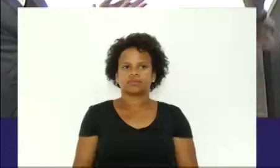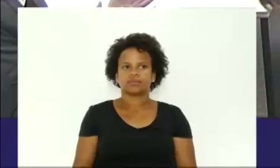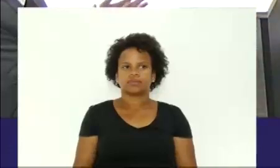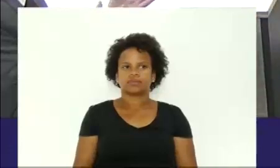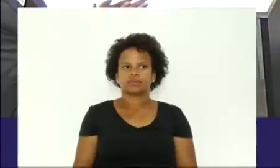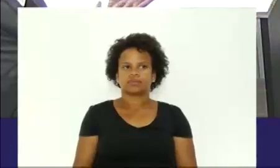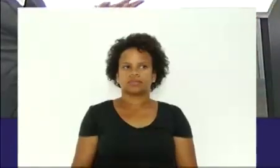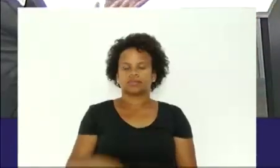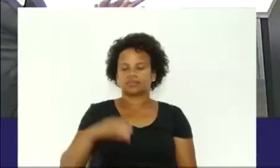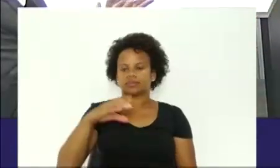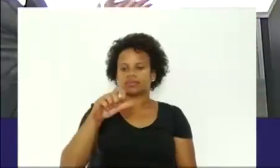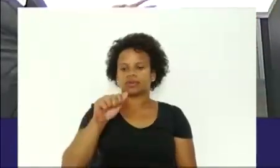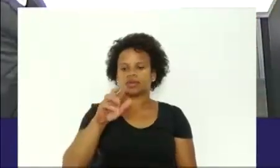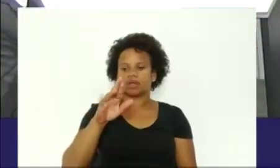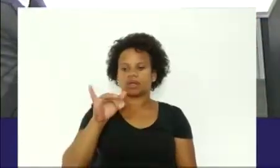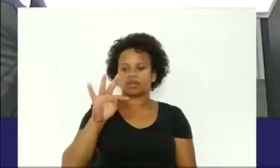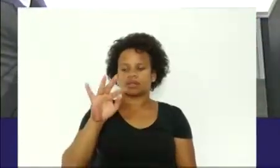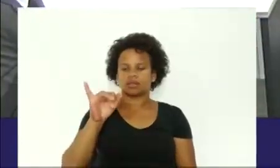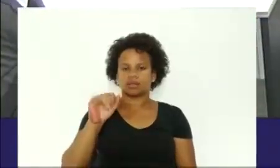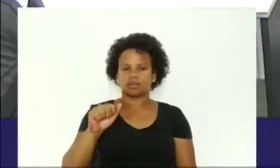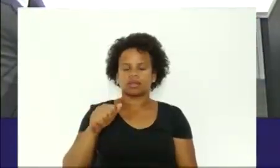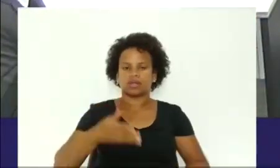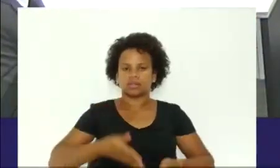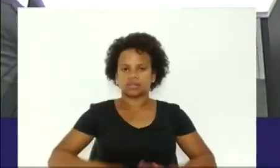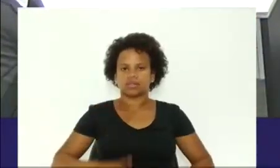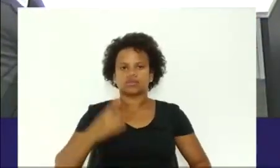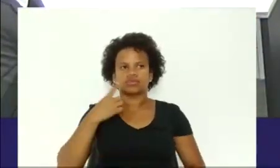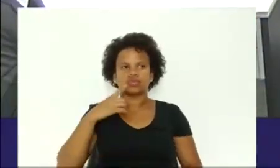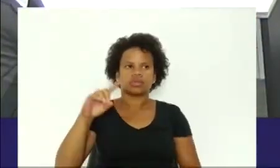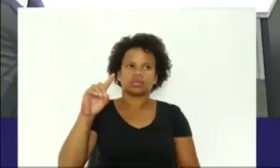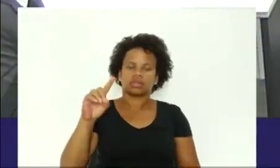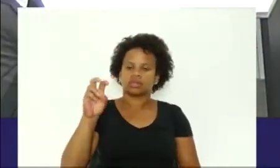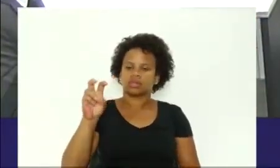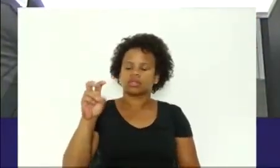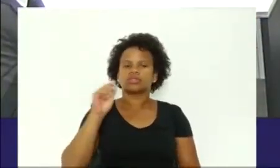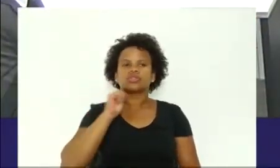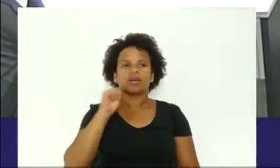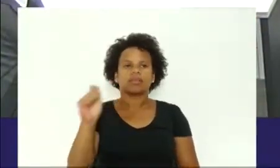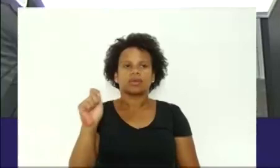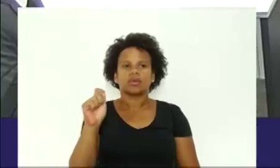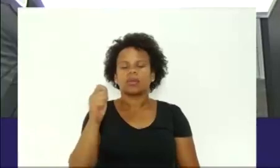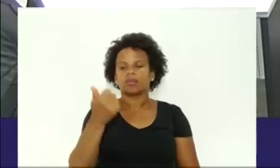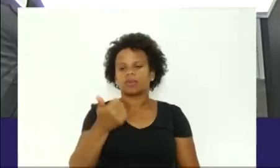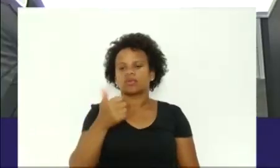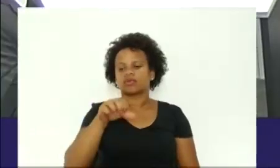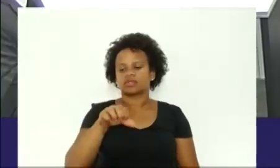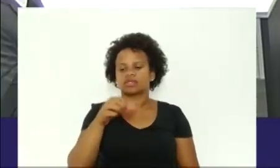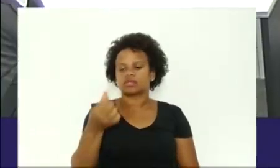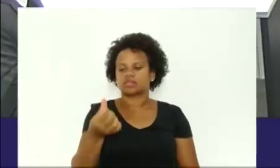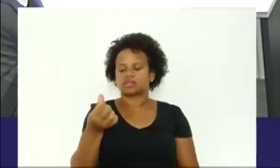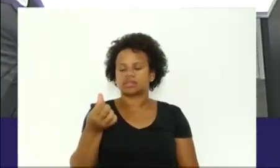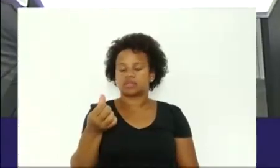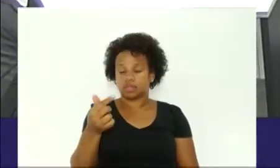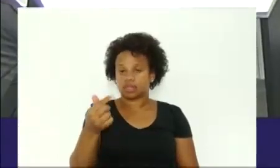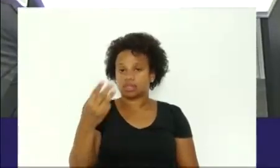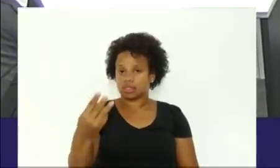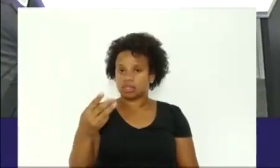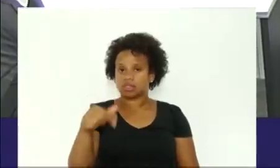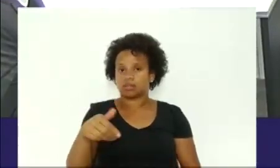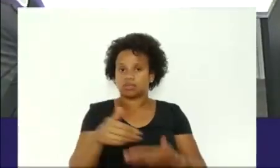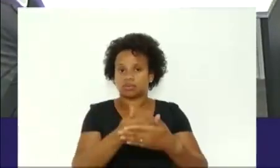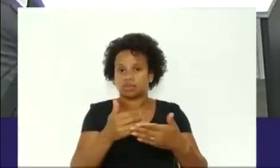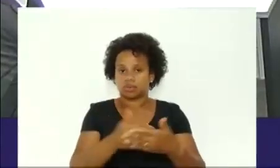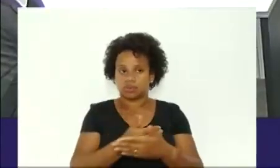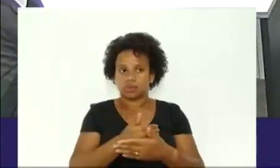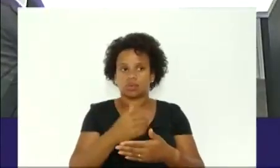Clarita Cristina Balestrin nasceu em 15 de abril de 1973 em Botucatu. Cursou educação física